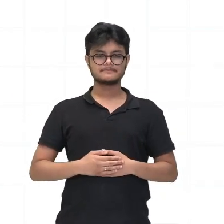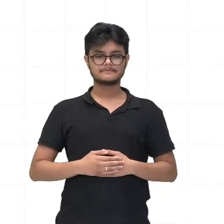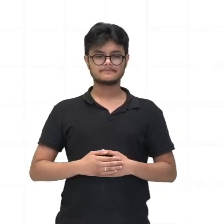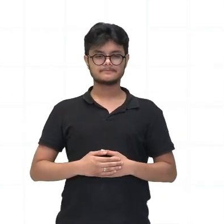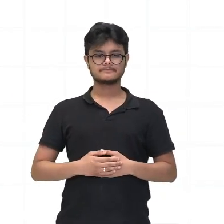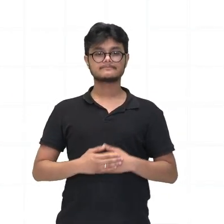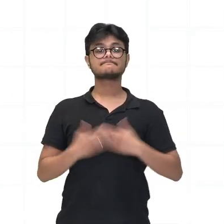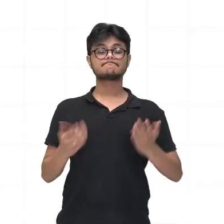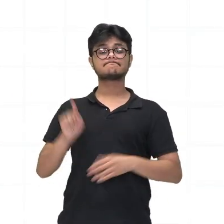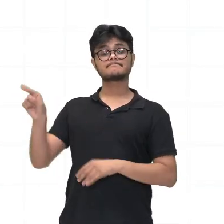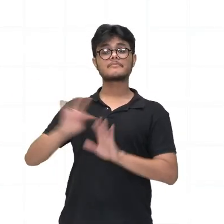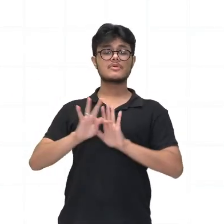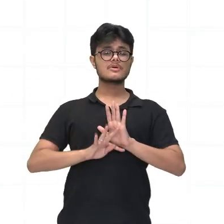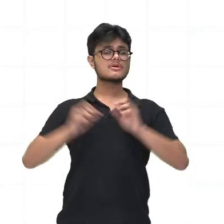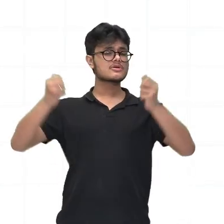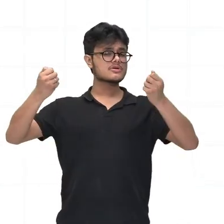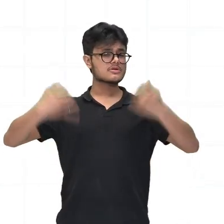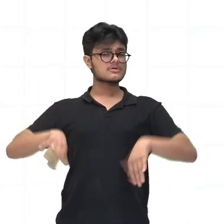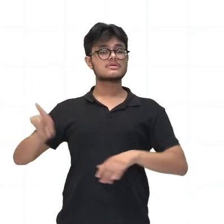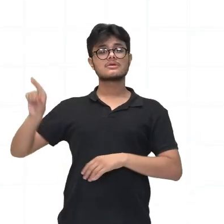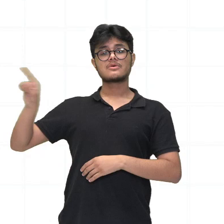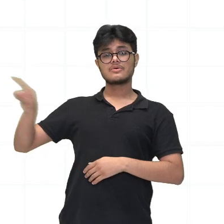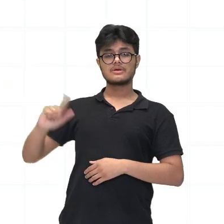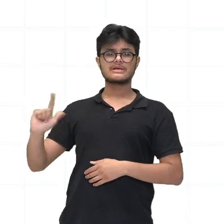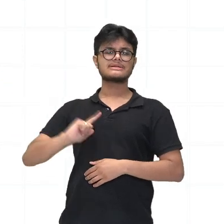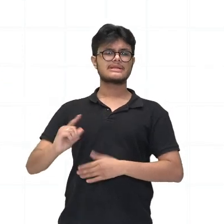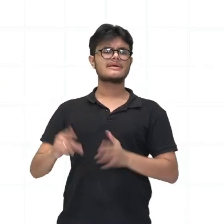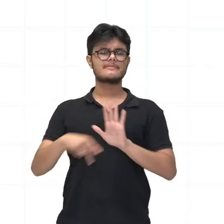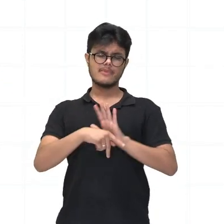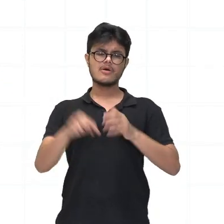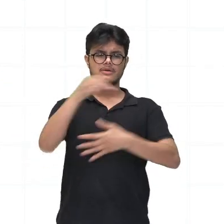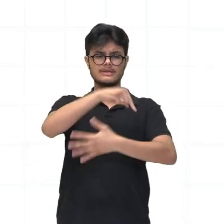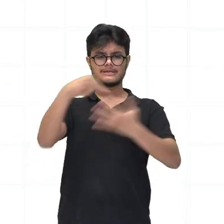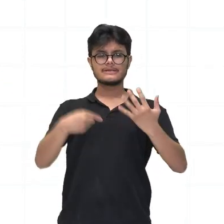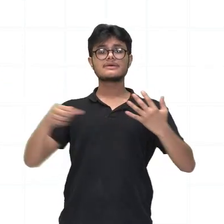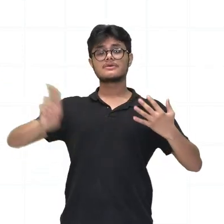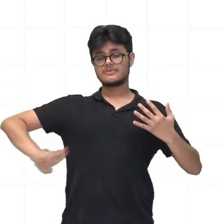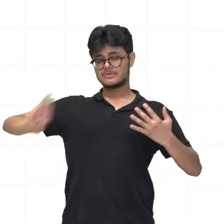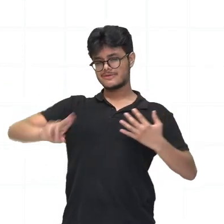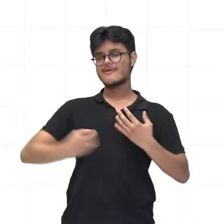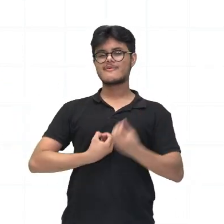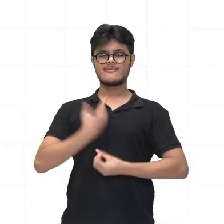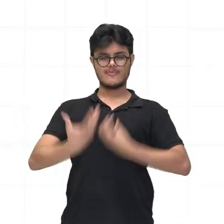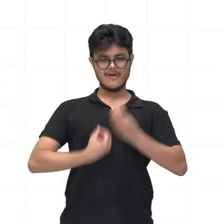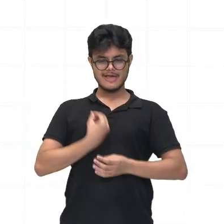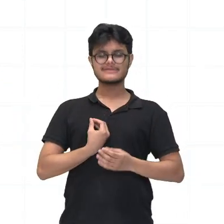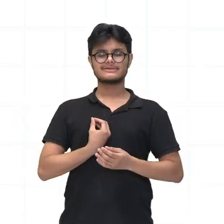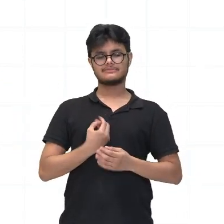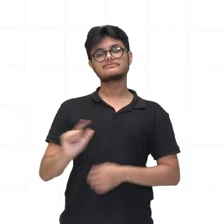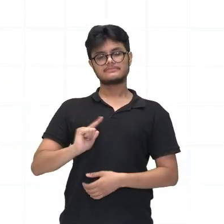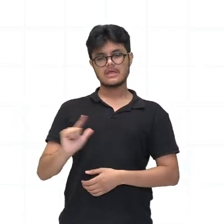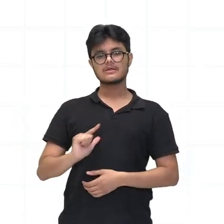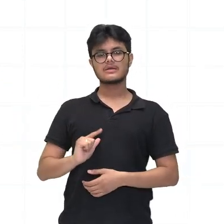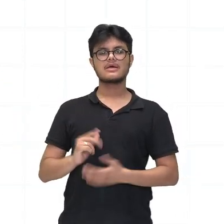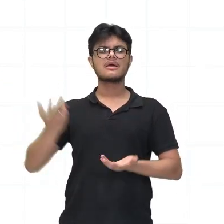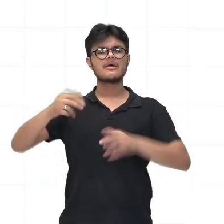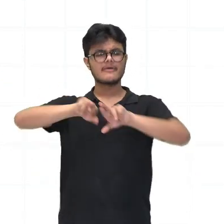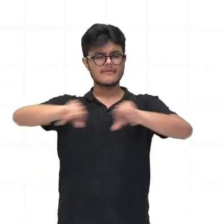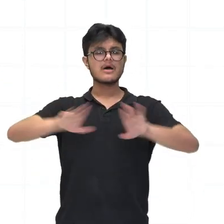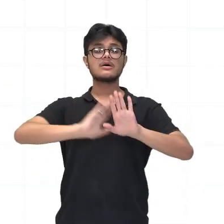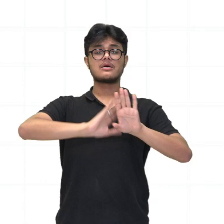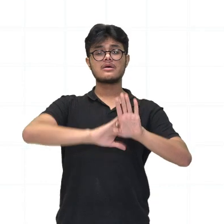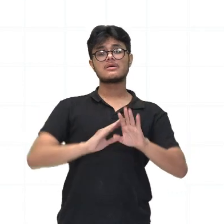A cartela diz o seguinte: o texto emprega elementos próprios, novamente, da composição poética, que são as figuras de